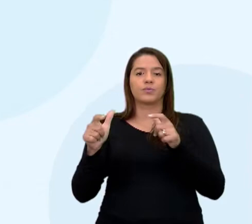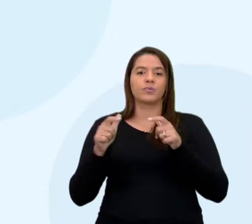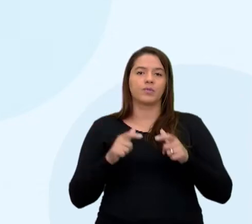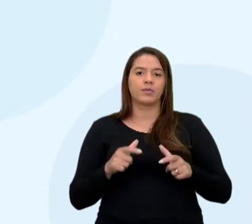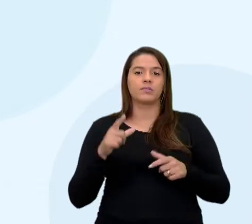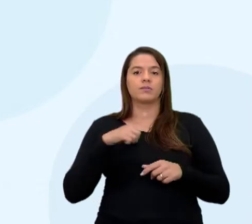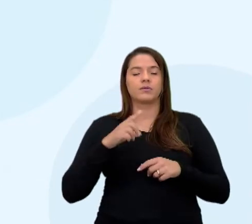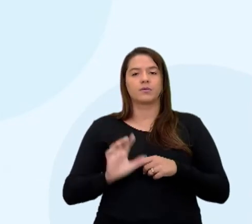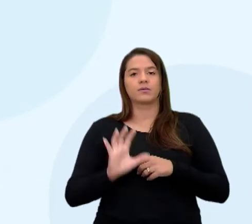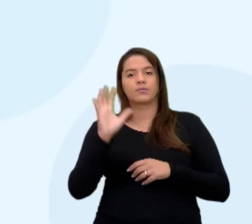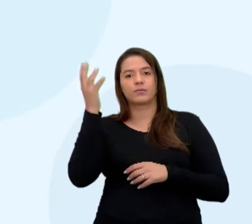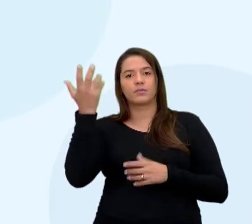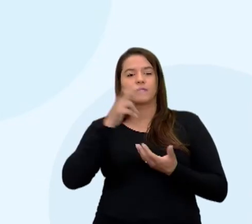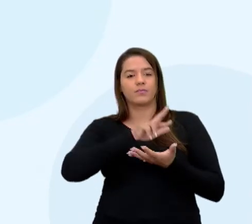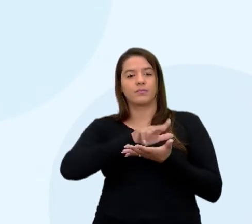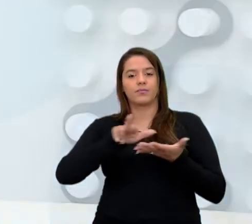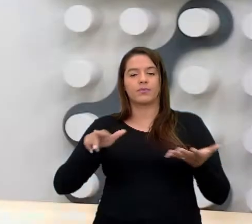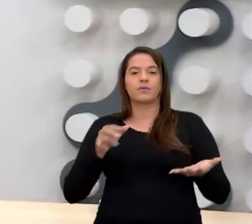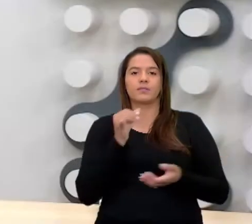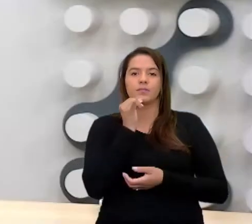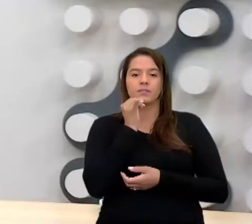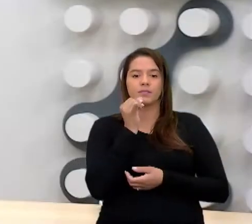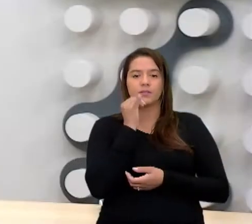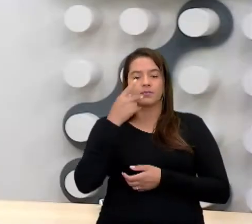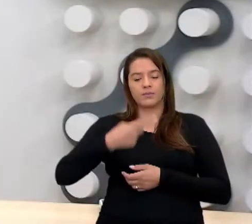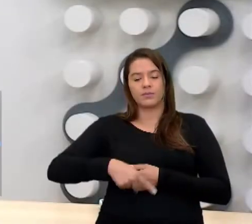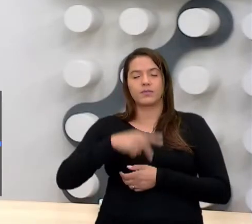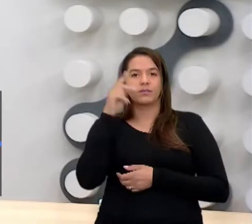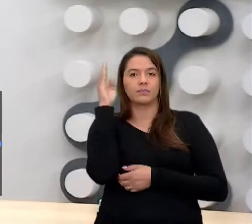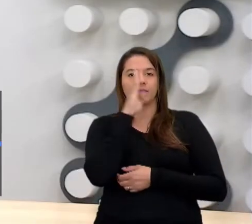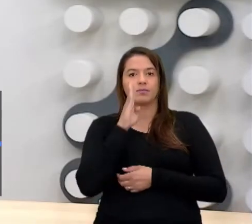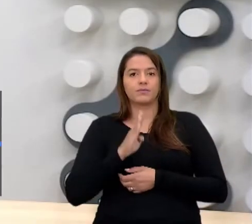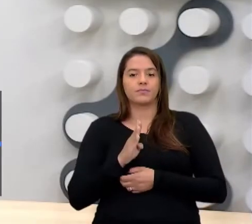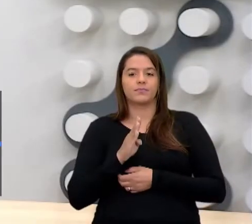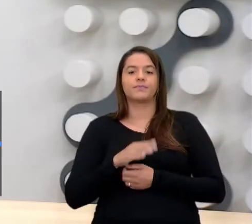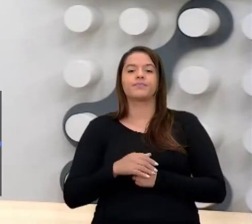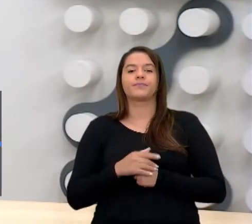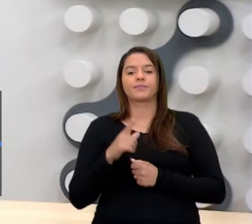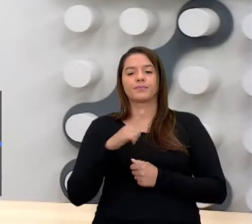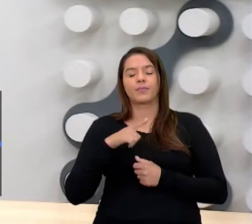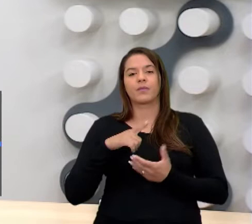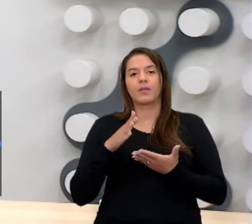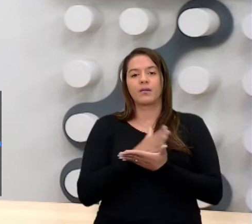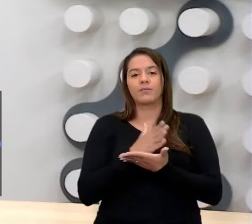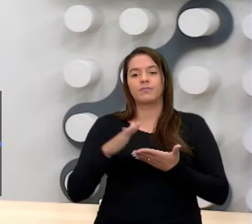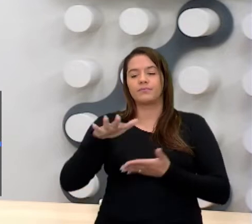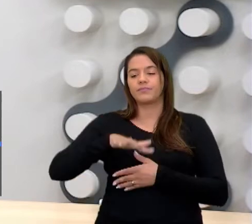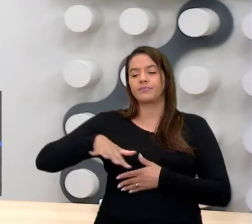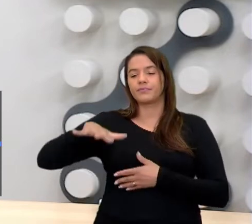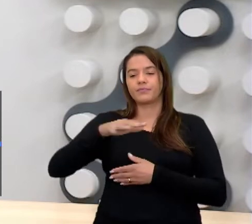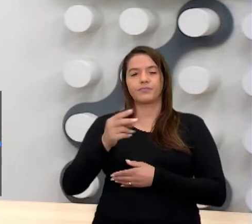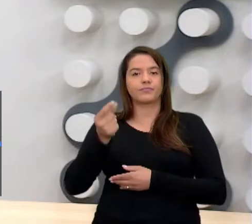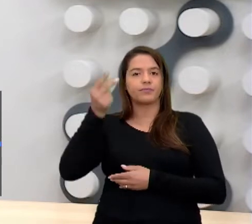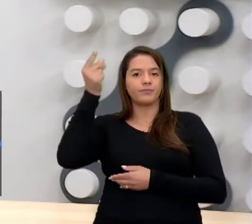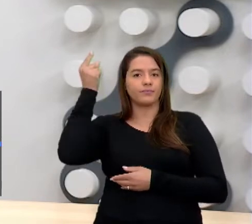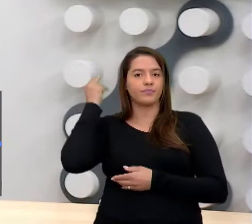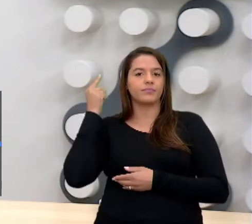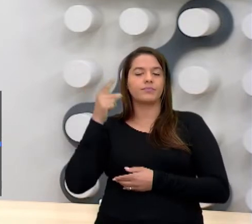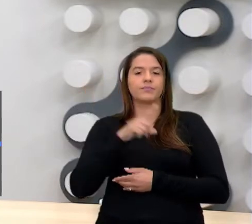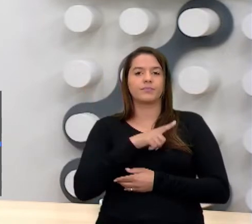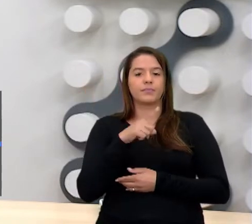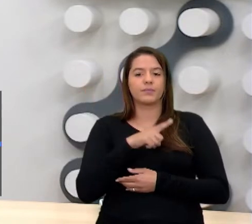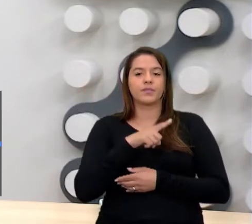como nós temos aí vários exemplos aqui no Brasil, né? Nós temos regiões extremamente antigas aqui, né? E nós temos